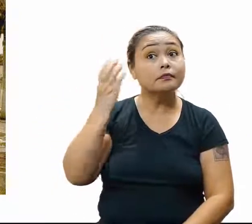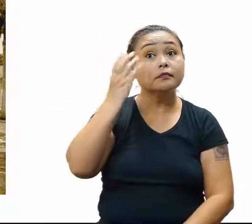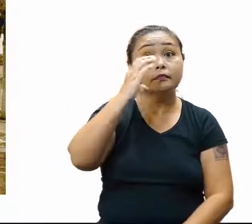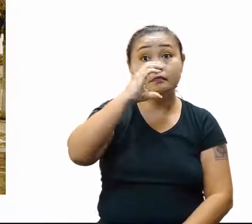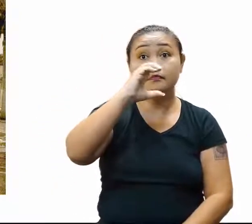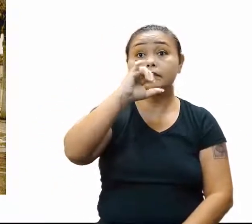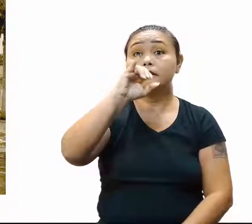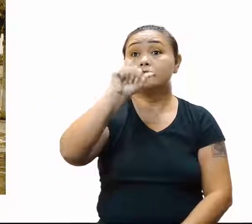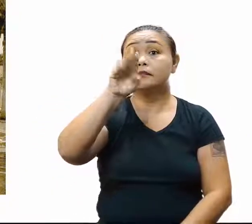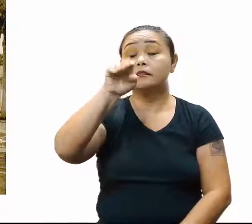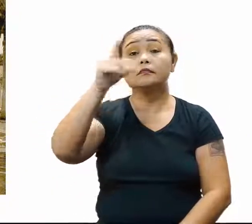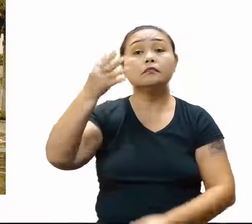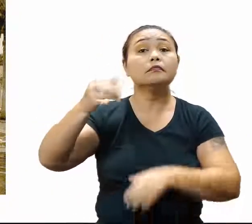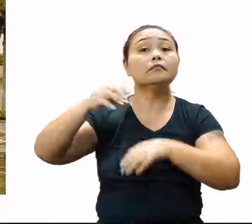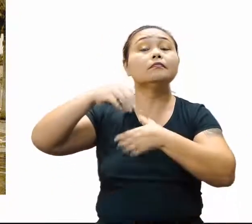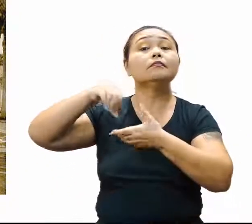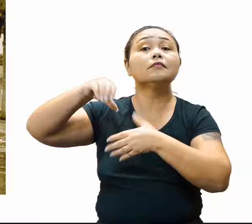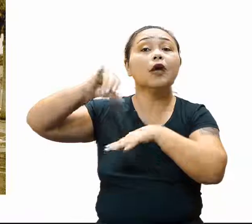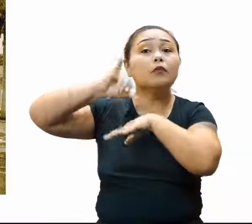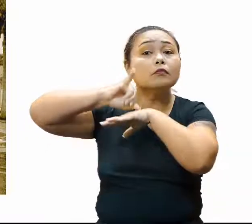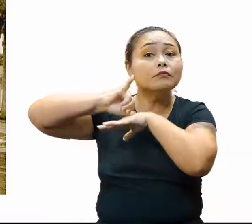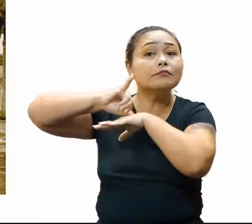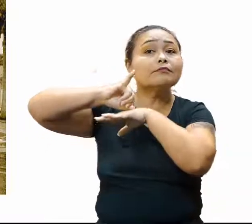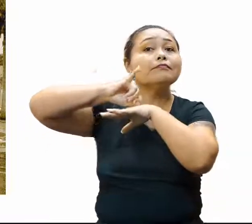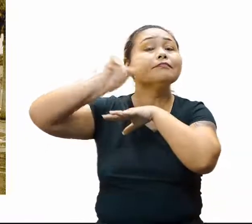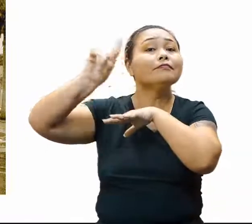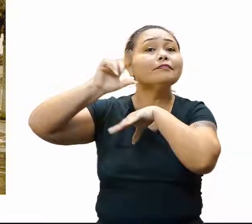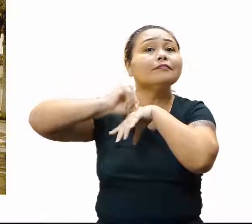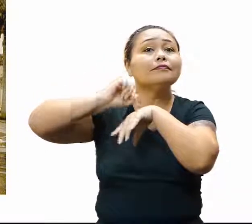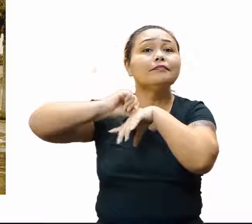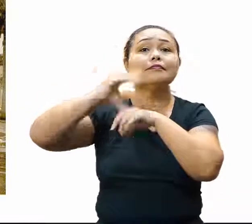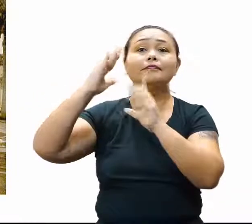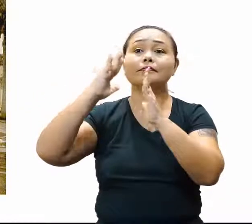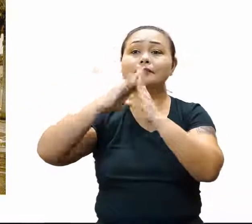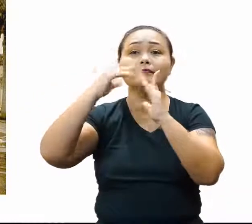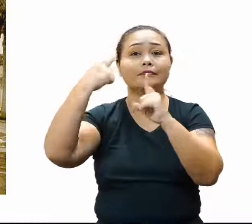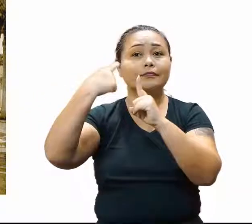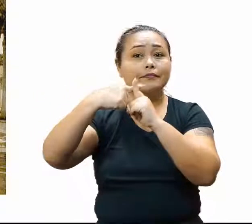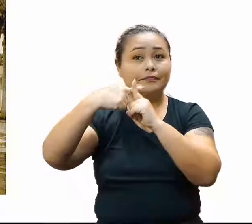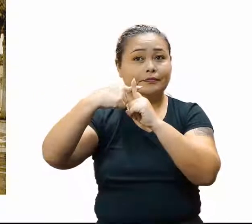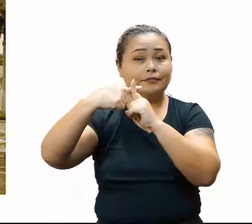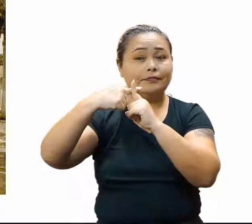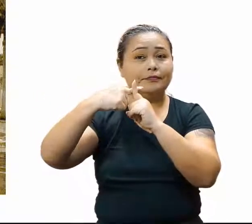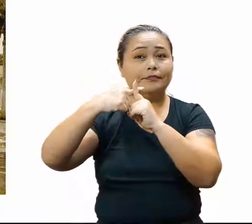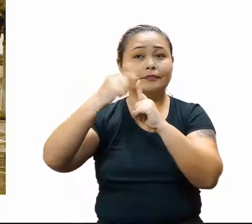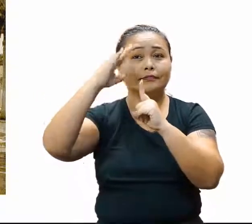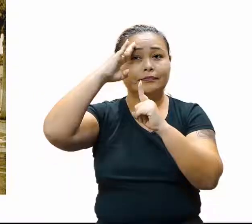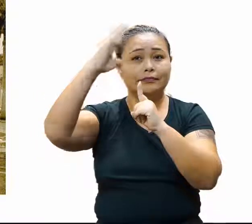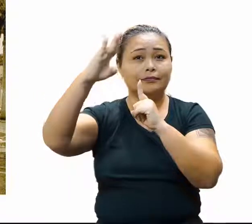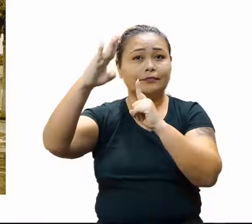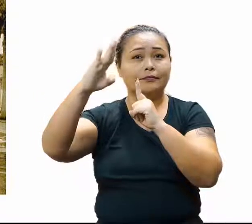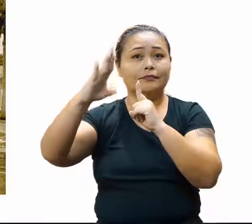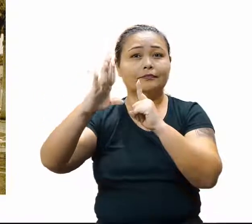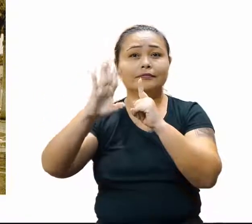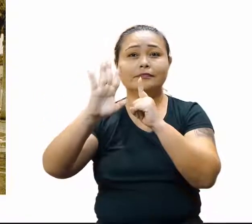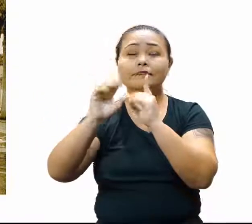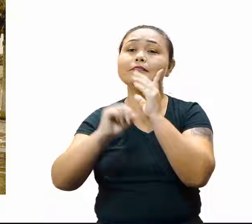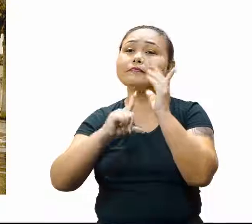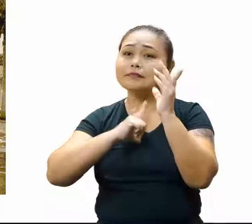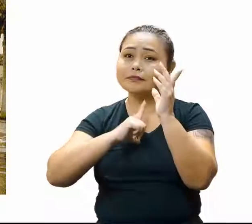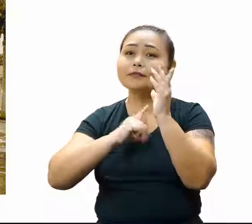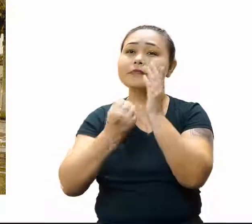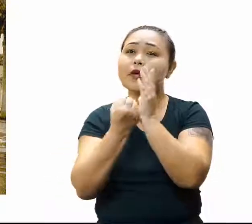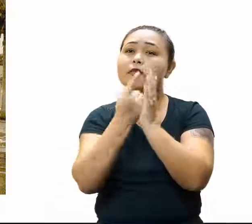o centro de Cuiabá, a igreja matriz. Olha esse chafariz, até hoje ele existe,